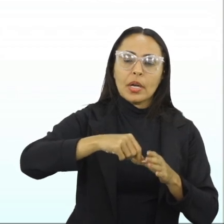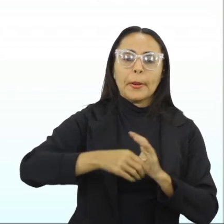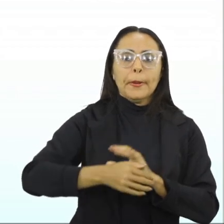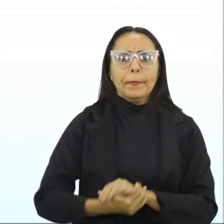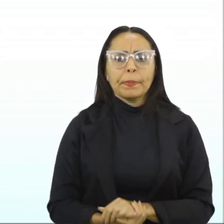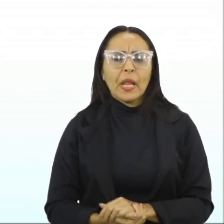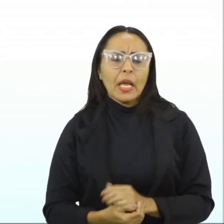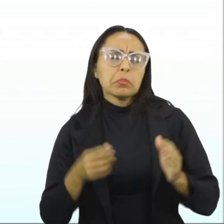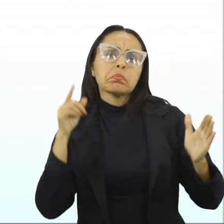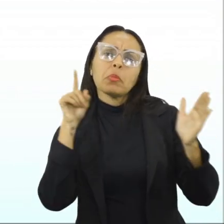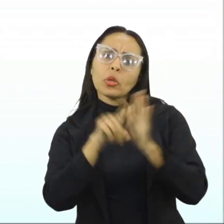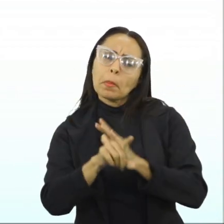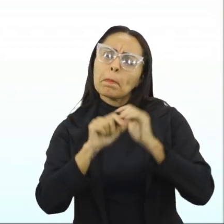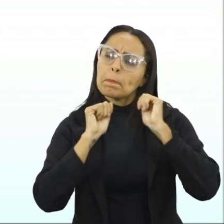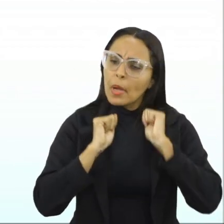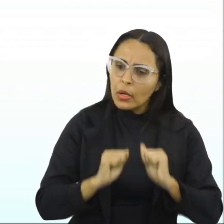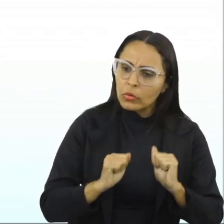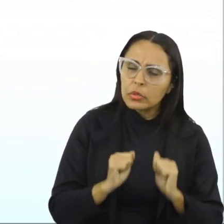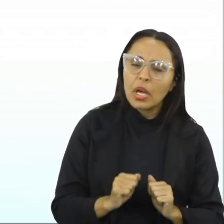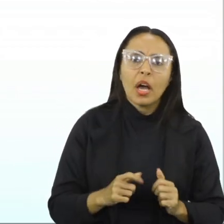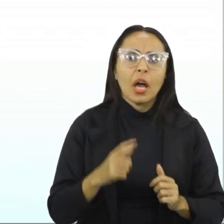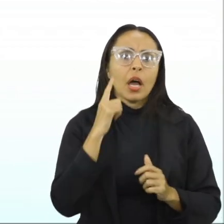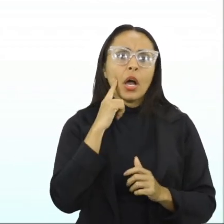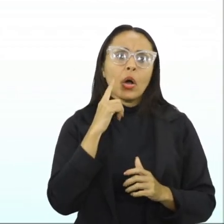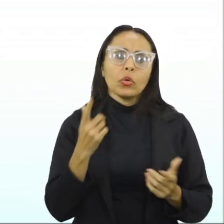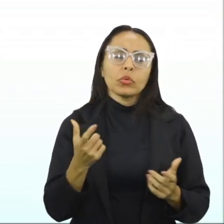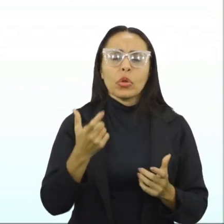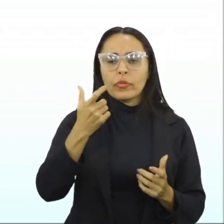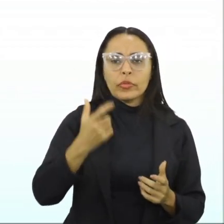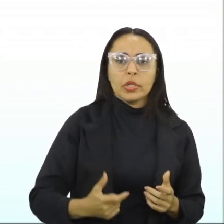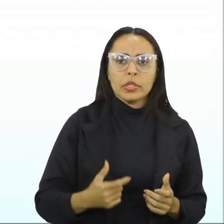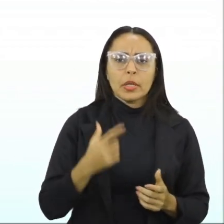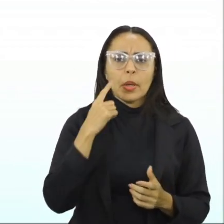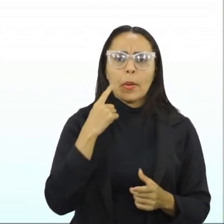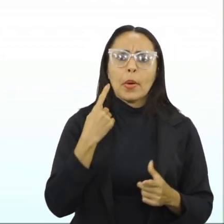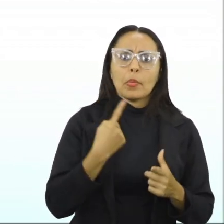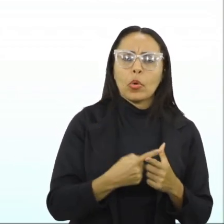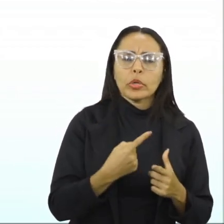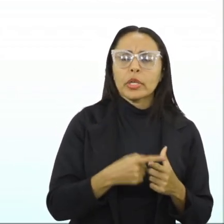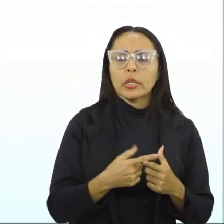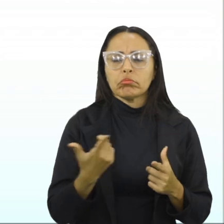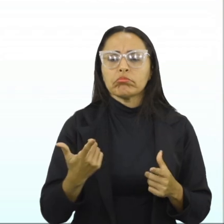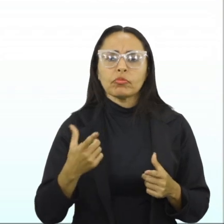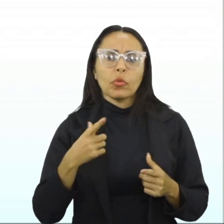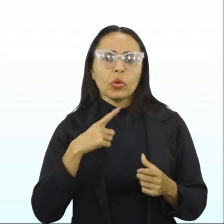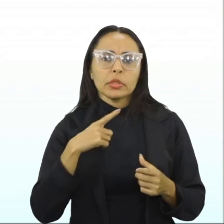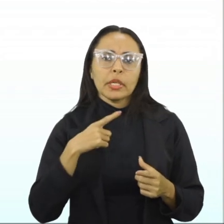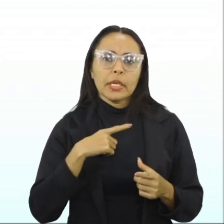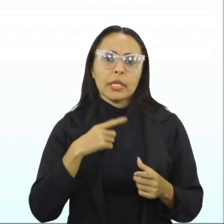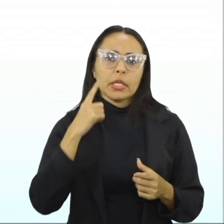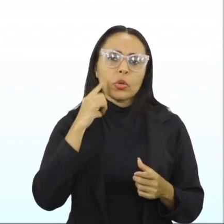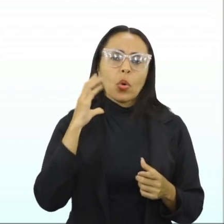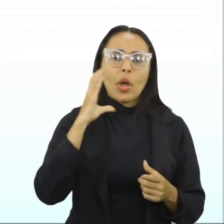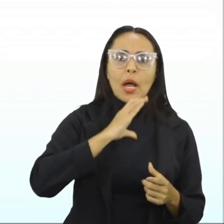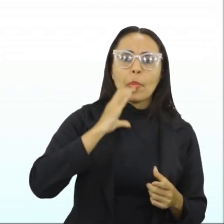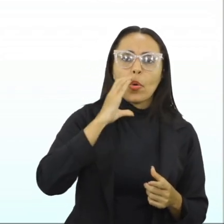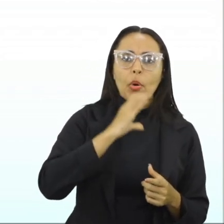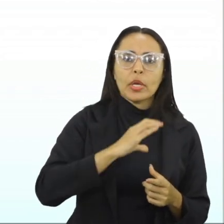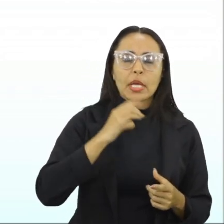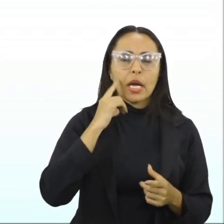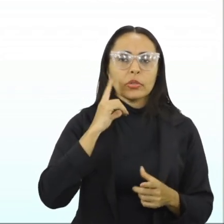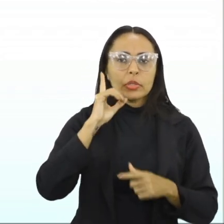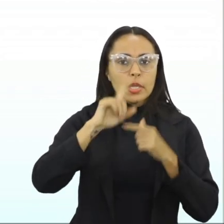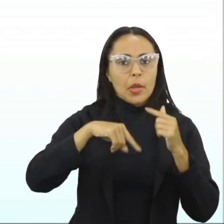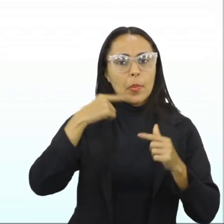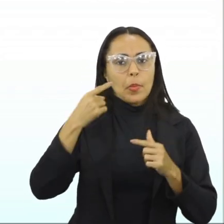Aí eles podem perguntar a mesma pergunta que eu fiz para o animal. Mas por que eu vou ter tanto carboidrato na